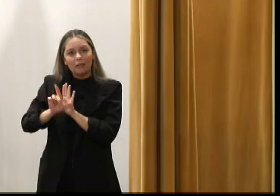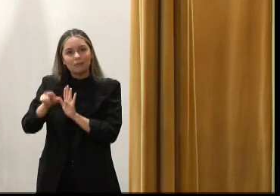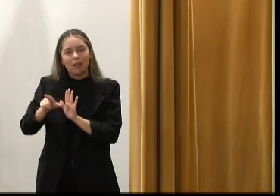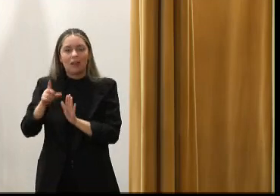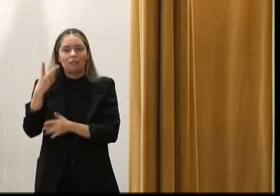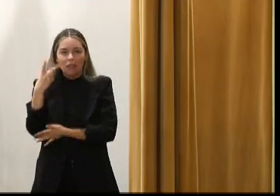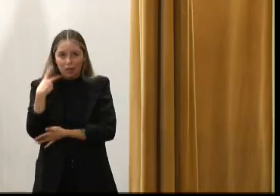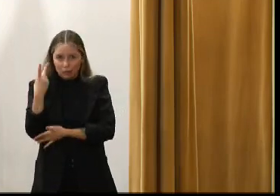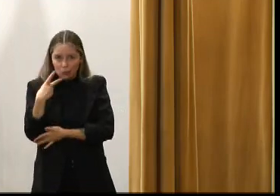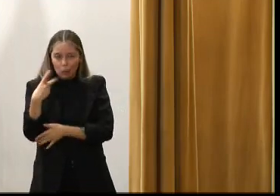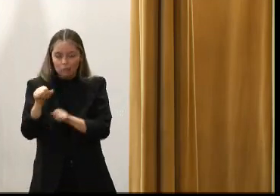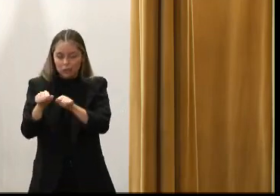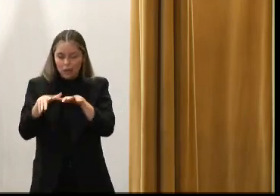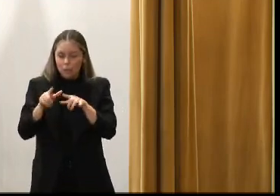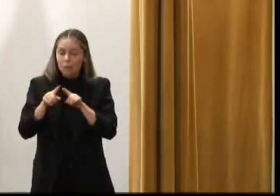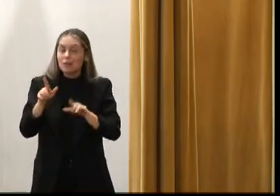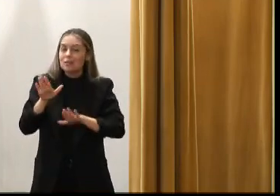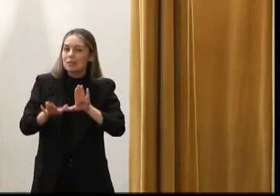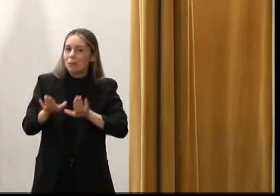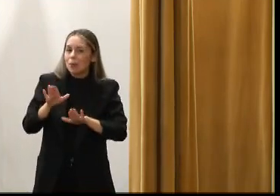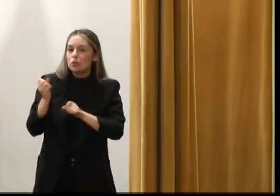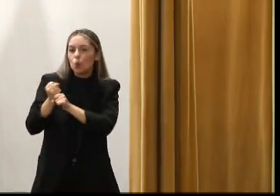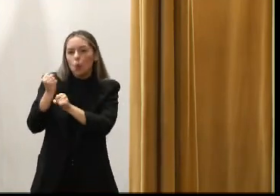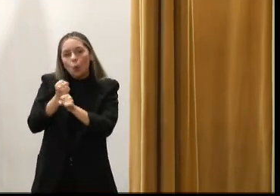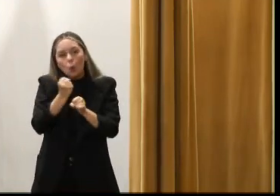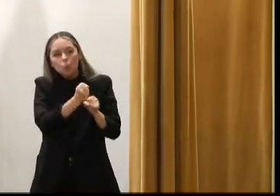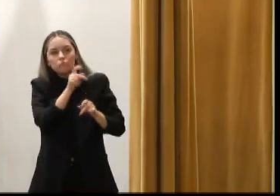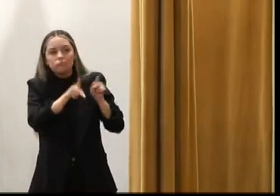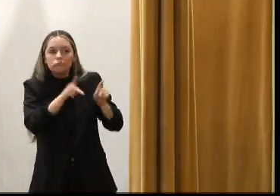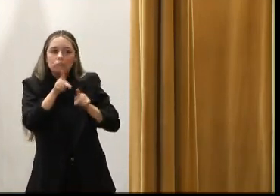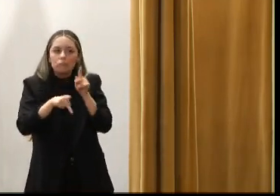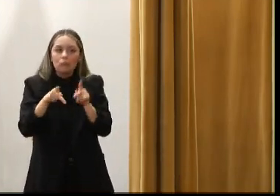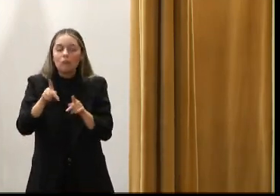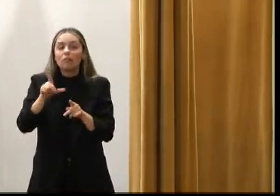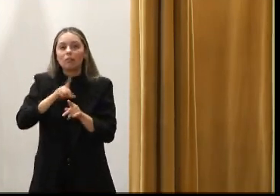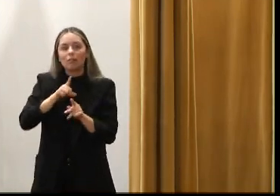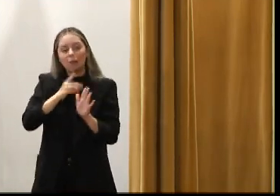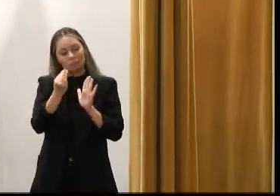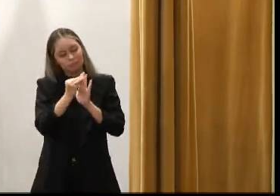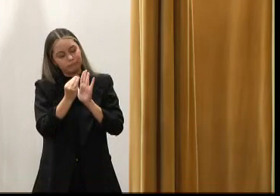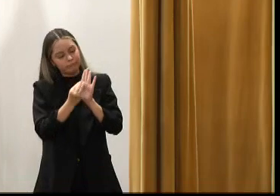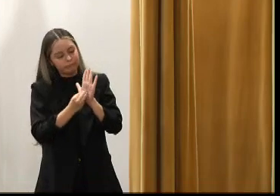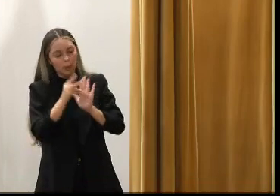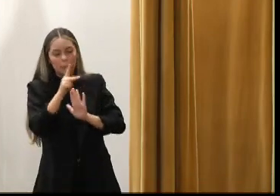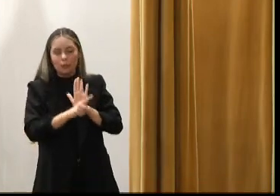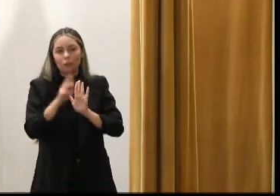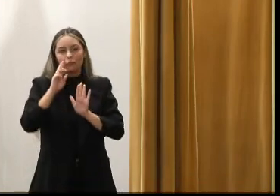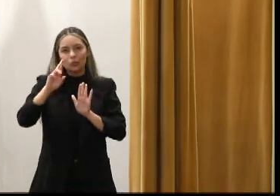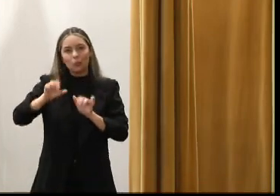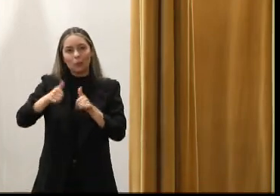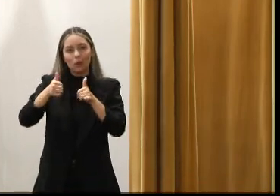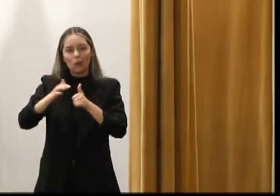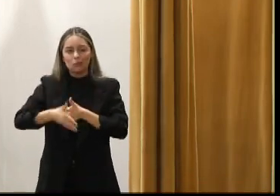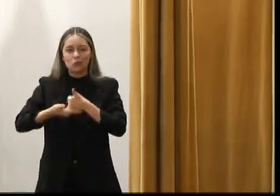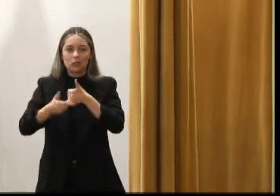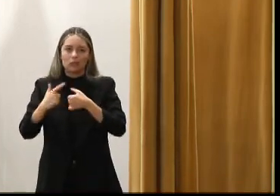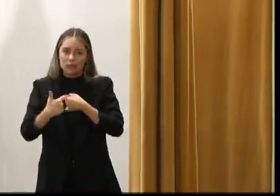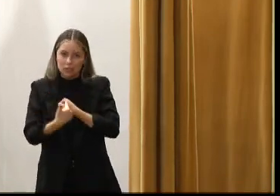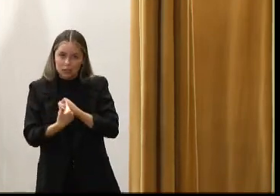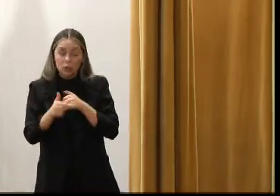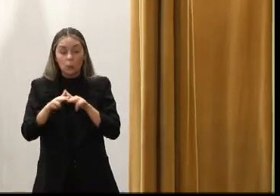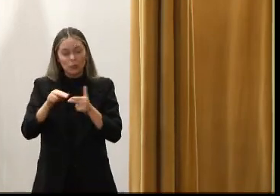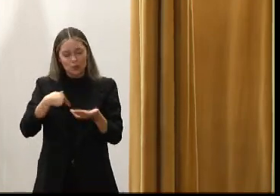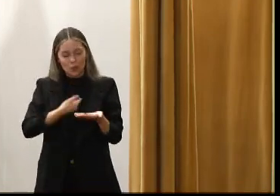é a Câmara de Vereadores, mas depende muito da construção coletiva para ter um plano diretor melhor. mais sustentável na cidade. Então, nós estamos mandando